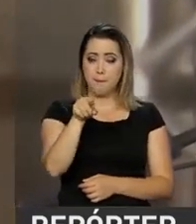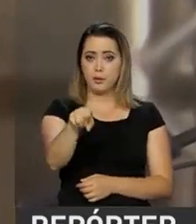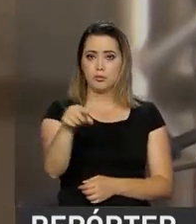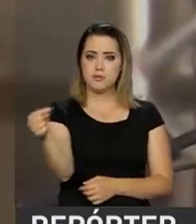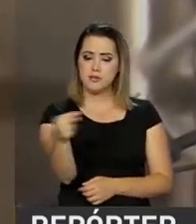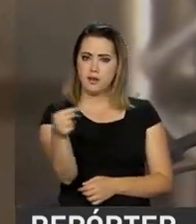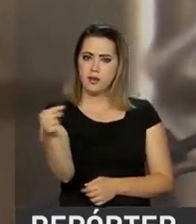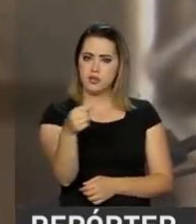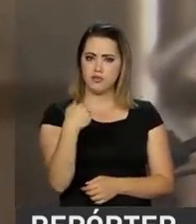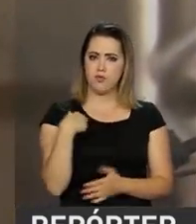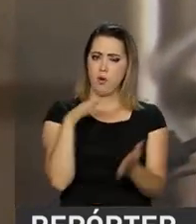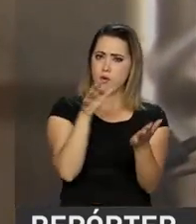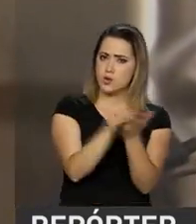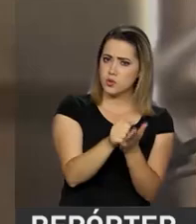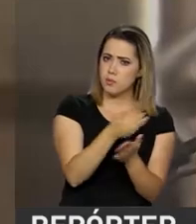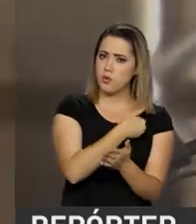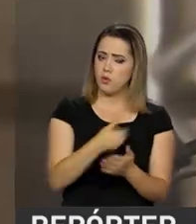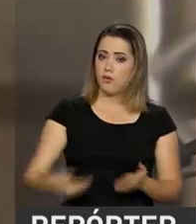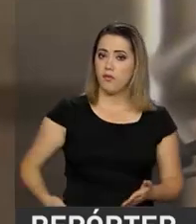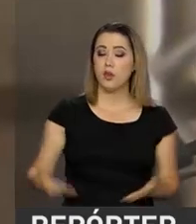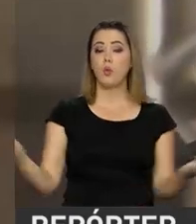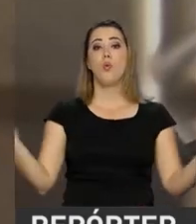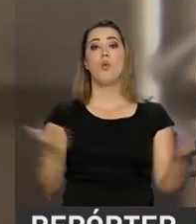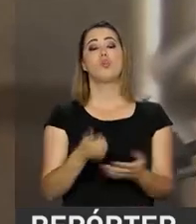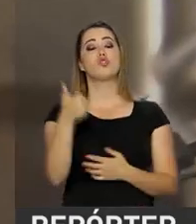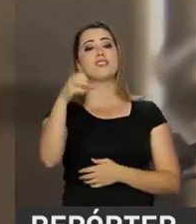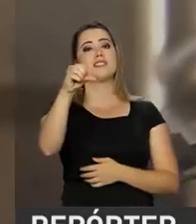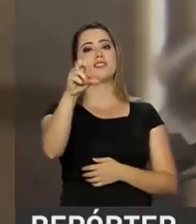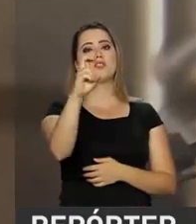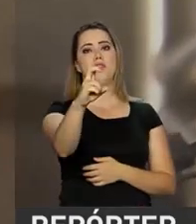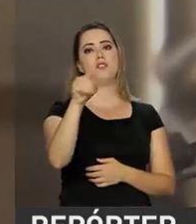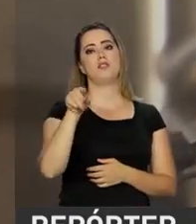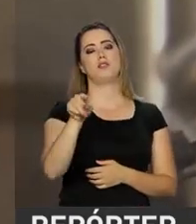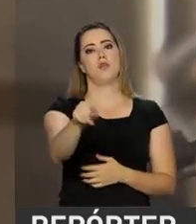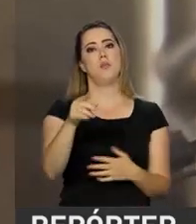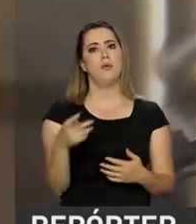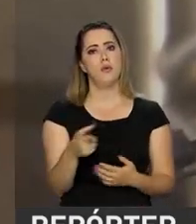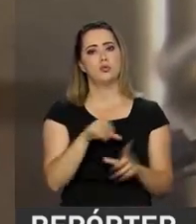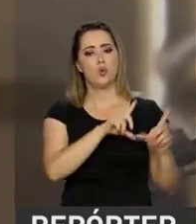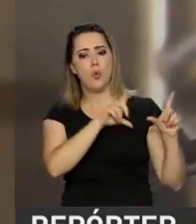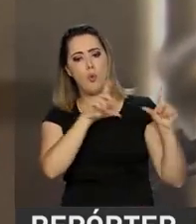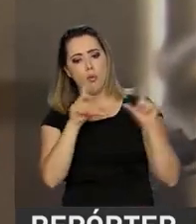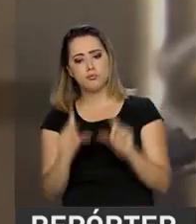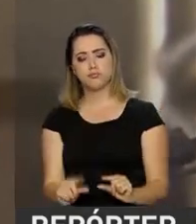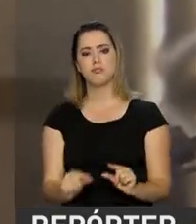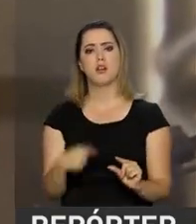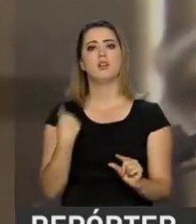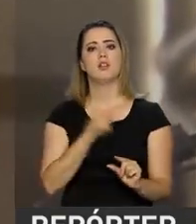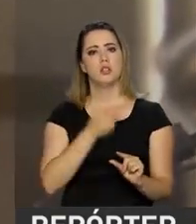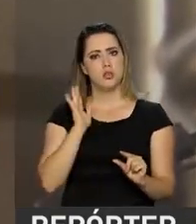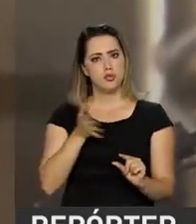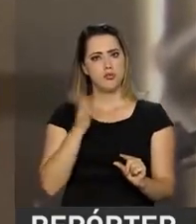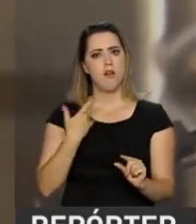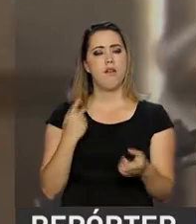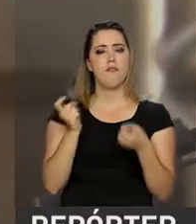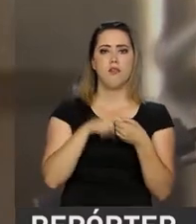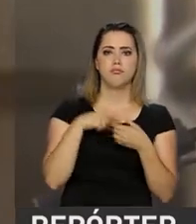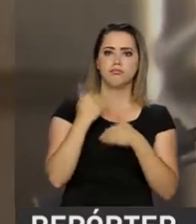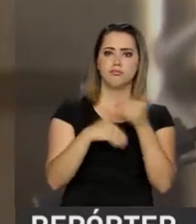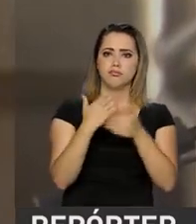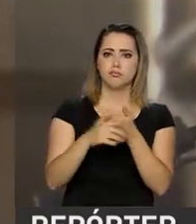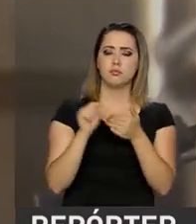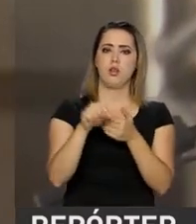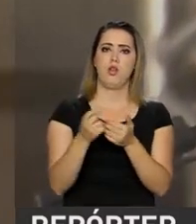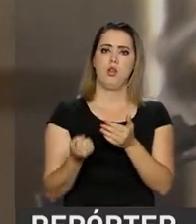assumiu o governo hoje está em 195 pontos portanto caiu sensivelmente Logo logo o gali nós vamos reassumir